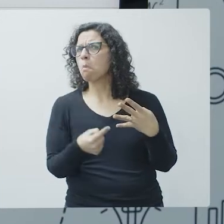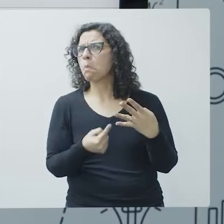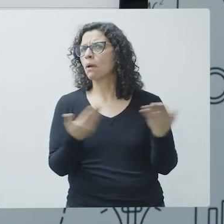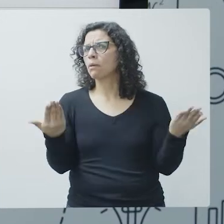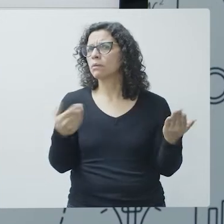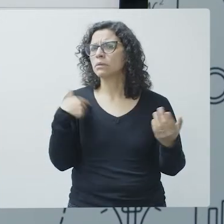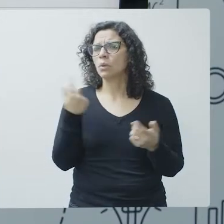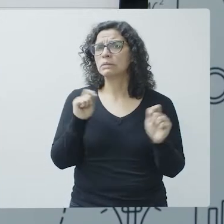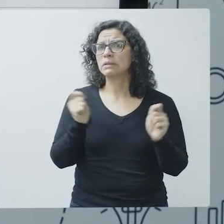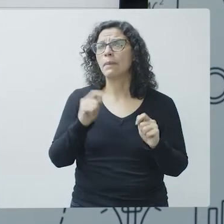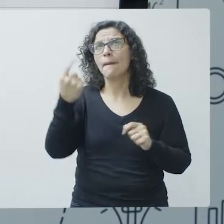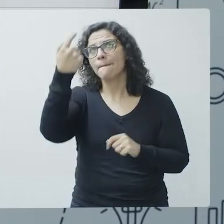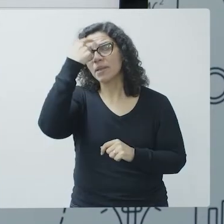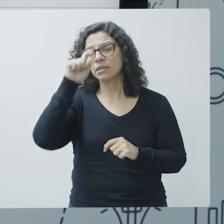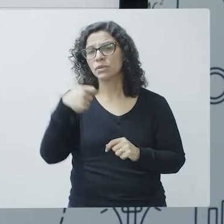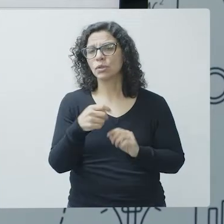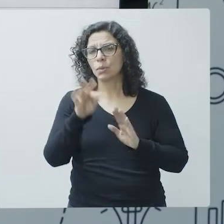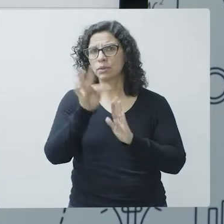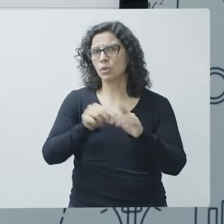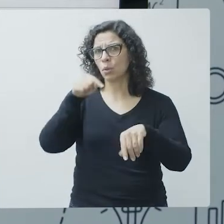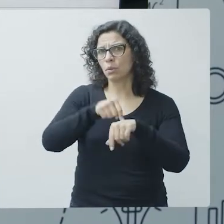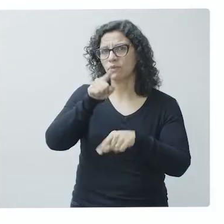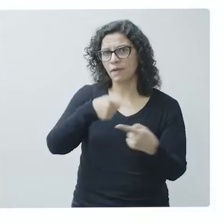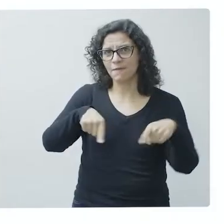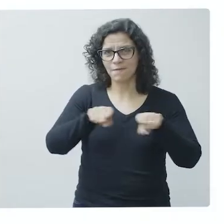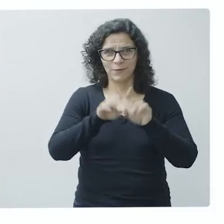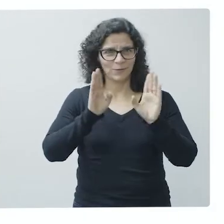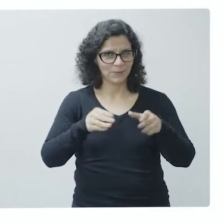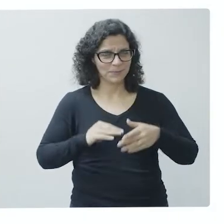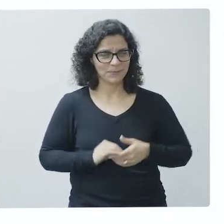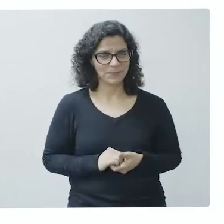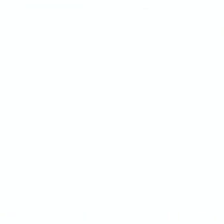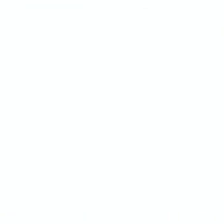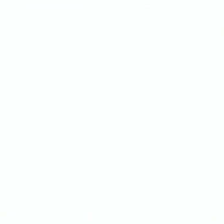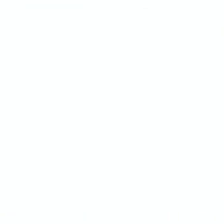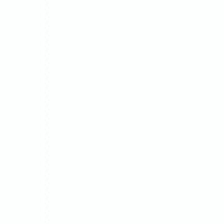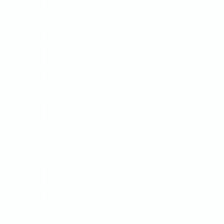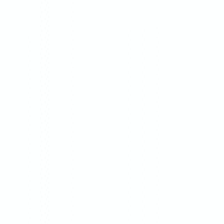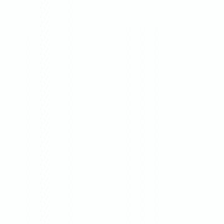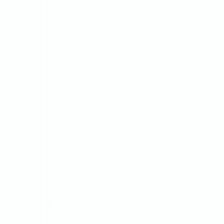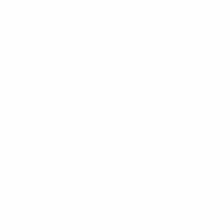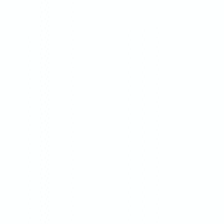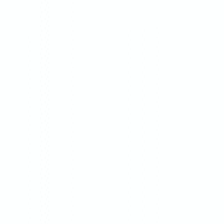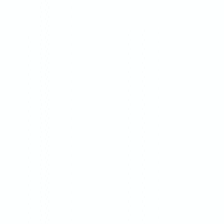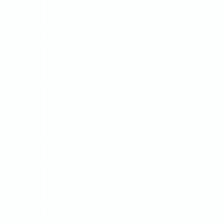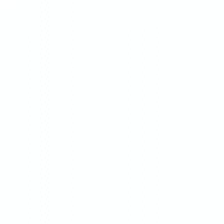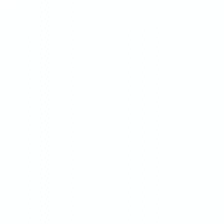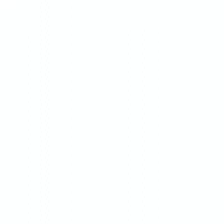nós podemos levantar? Mais um tempinho para você e é claro que eu já volto.